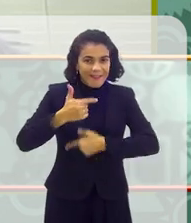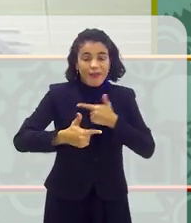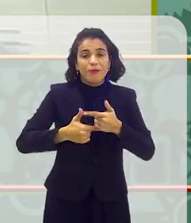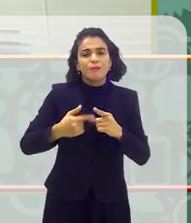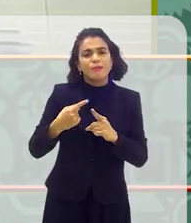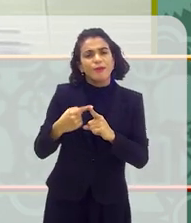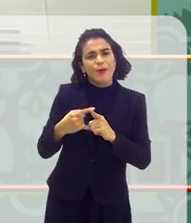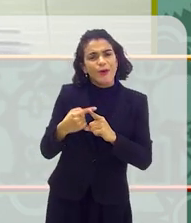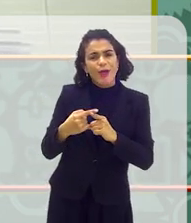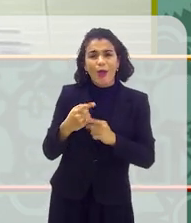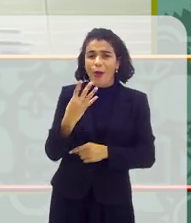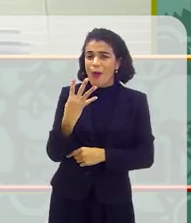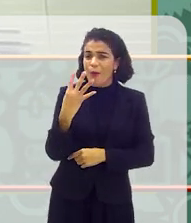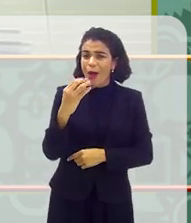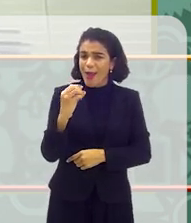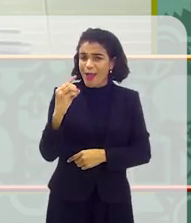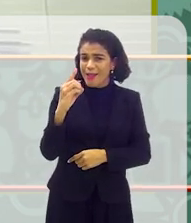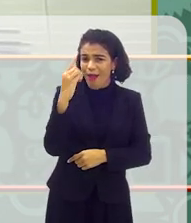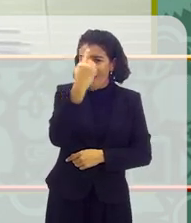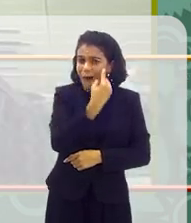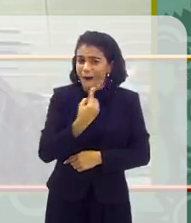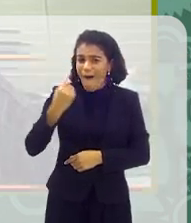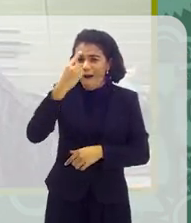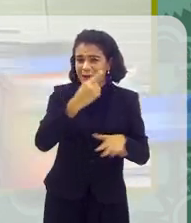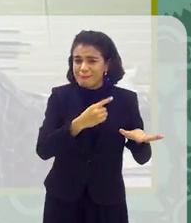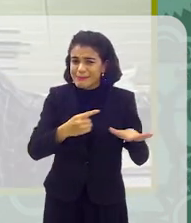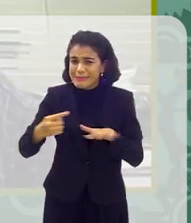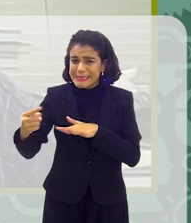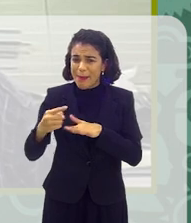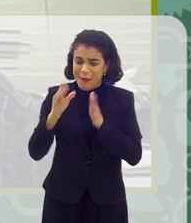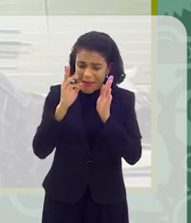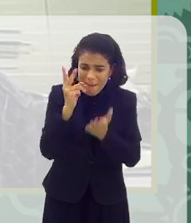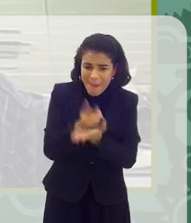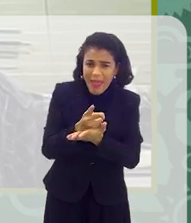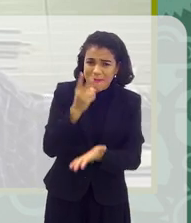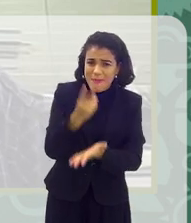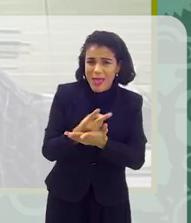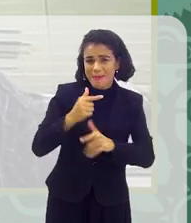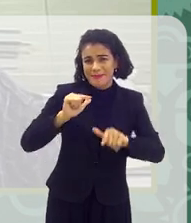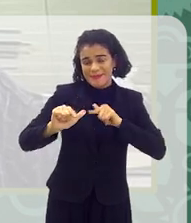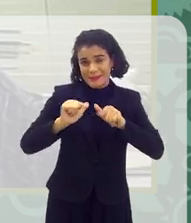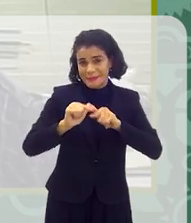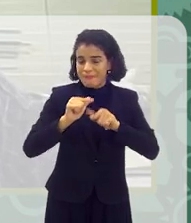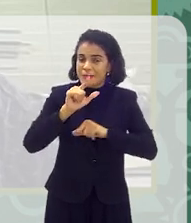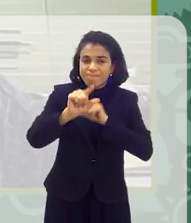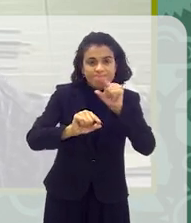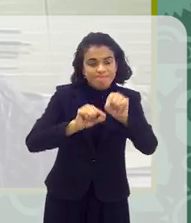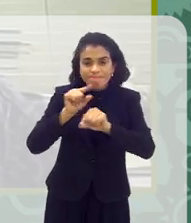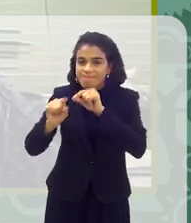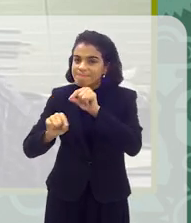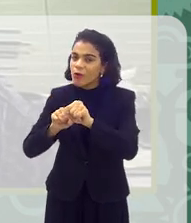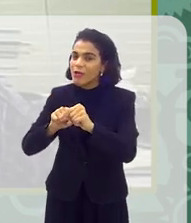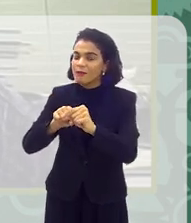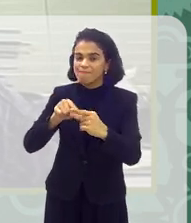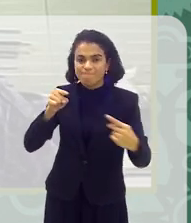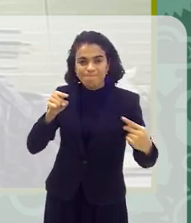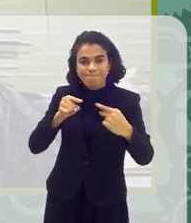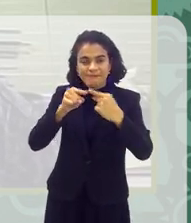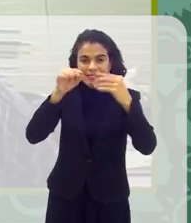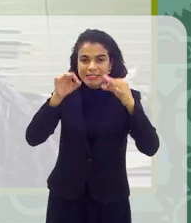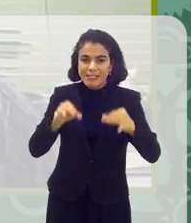fazer, sinta agradável, afinal, você vai ficar 40 horas por semana trabalhando lá naquilo. Então, estude para poder depois escolher o que você quer